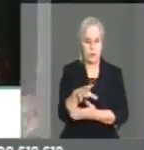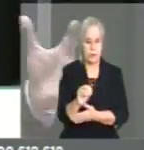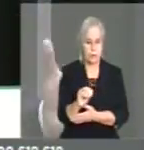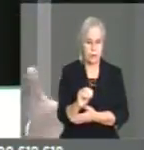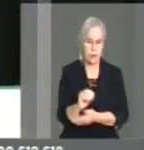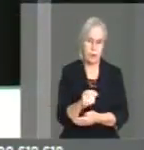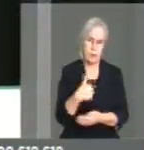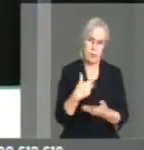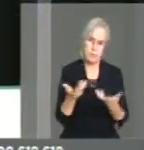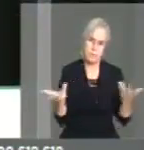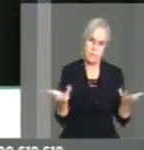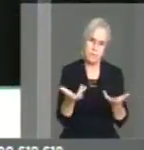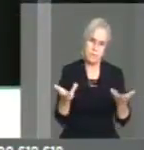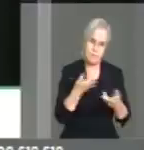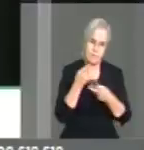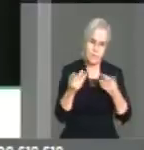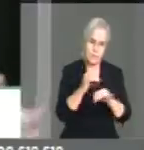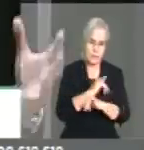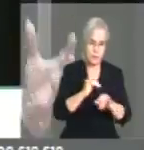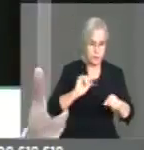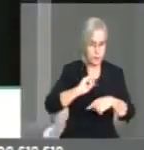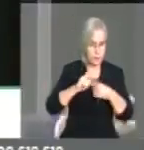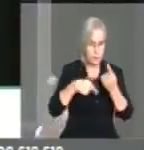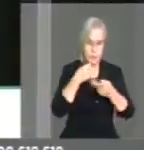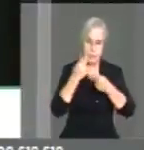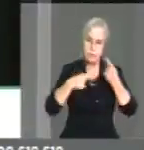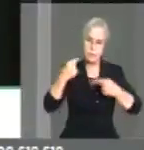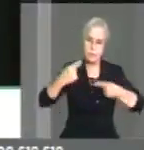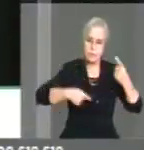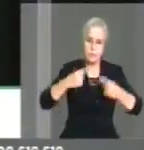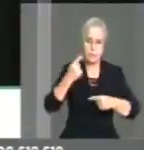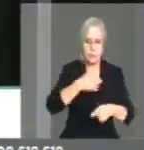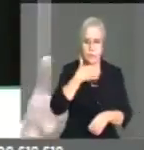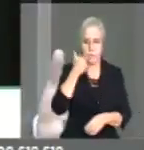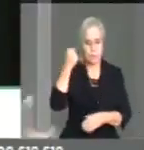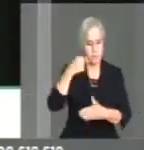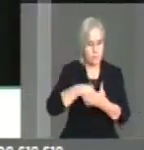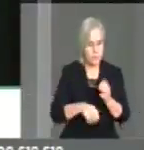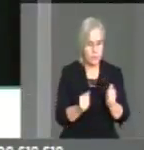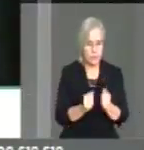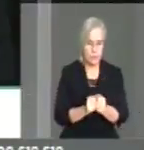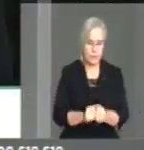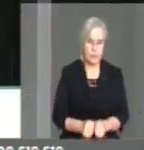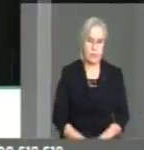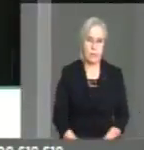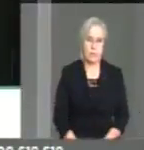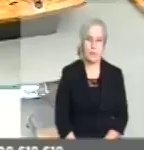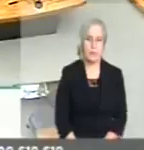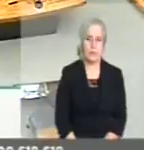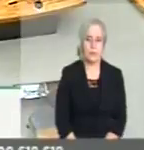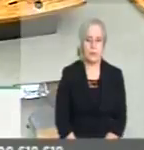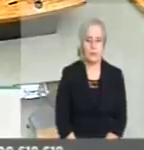uma vez. Mas eu virei aqui a essa tribuna de forma mais vagar quando a gente for debater essa matéria. Muito obrigado, senhor presidente. Padre João, 3 minutos.